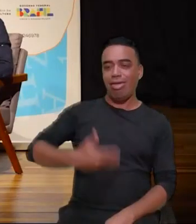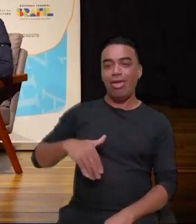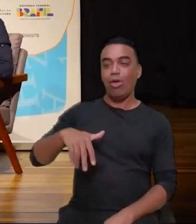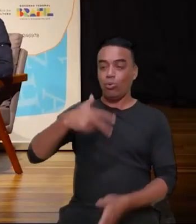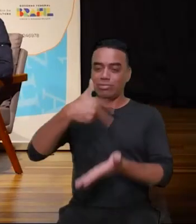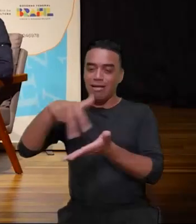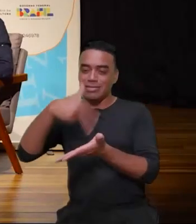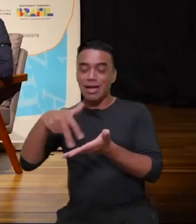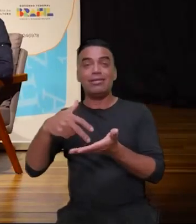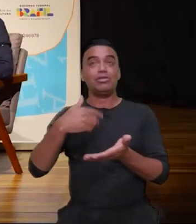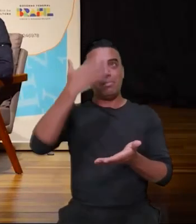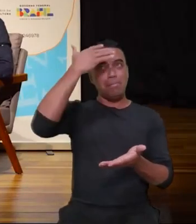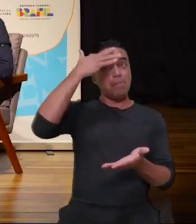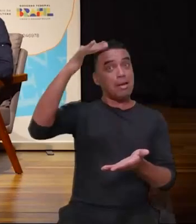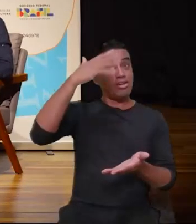eu cantando.